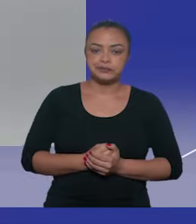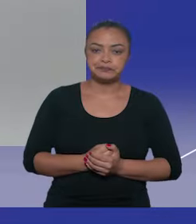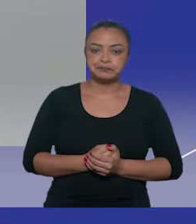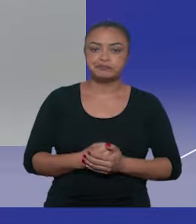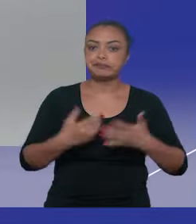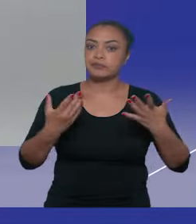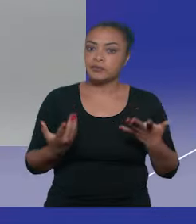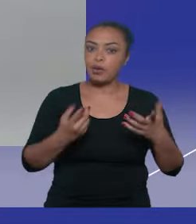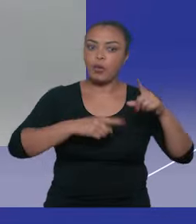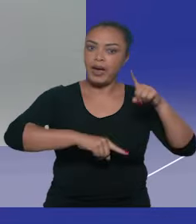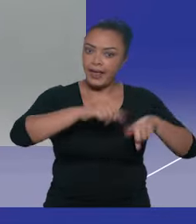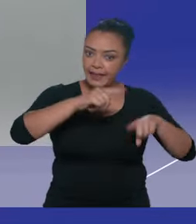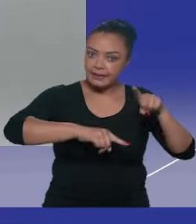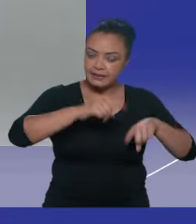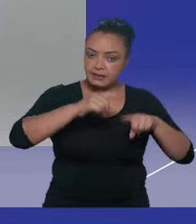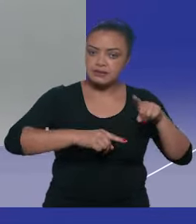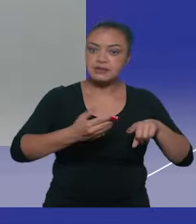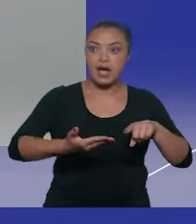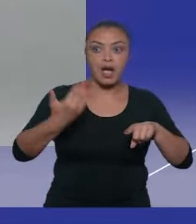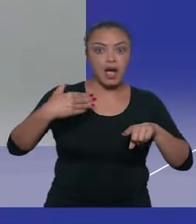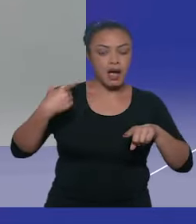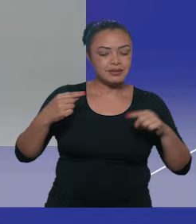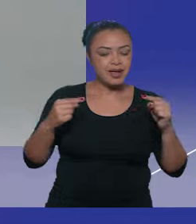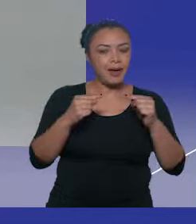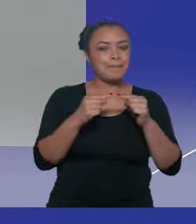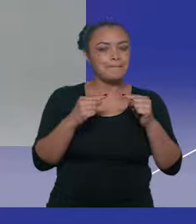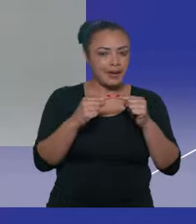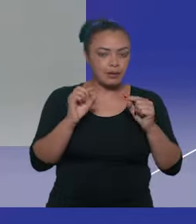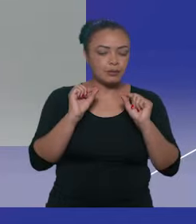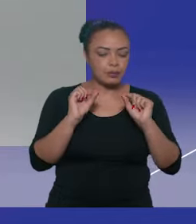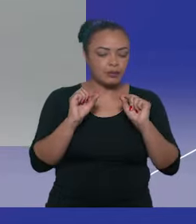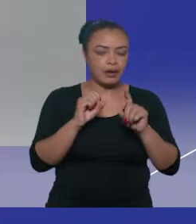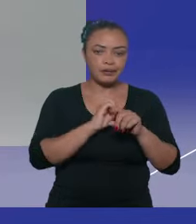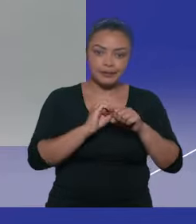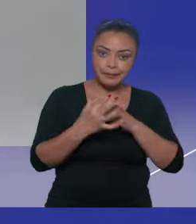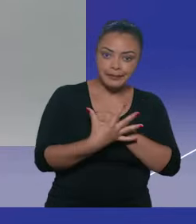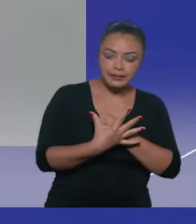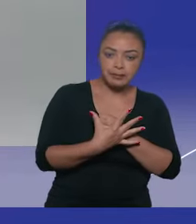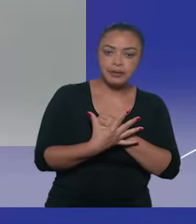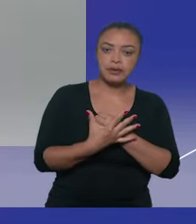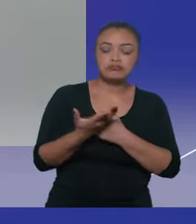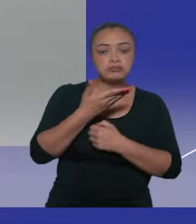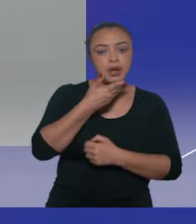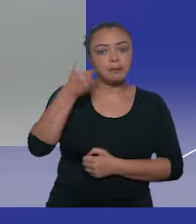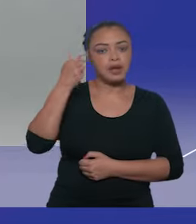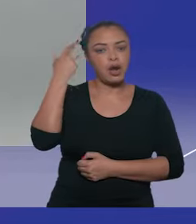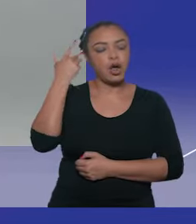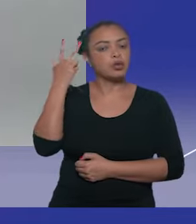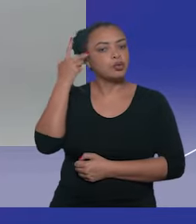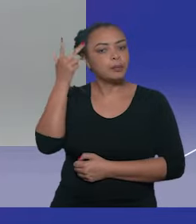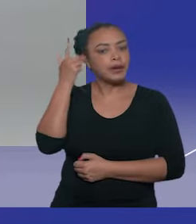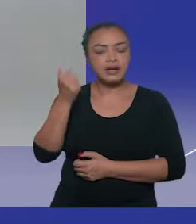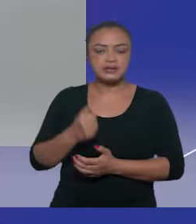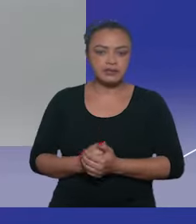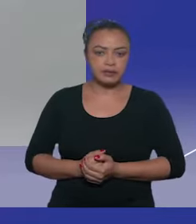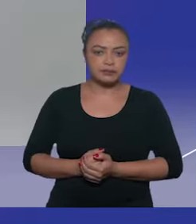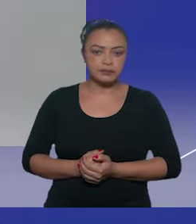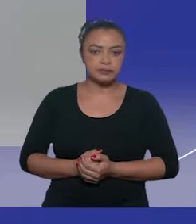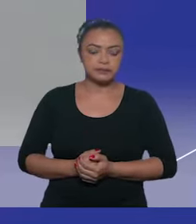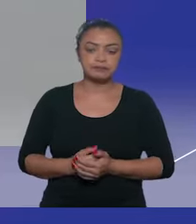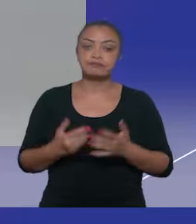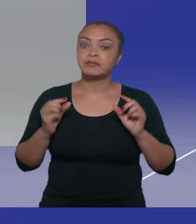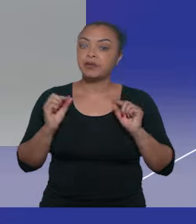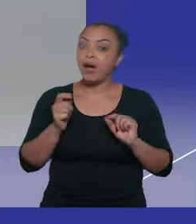Então, esses itens que foram muito influenciados pela pandemia, eles estão normalizando. A economia normalizou, esses preços